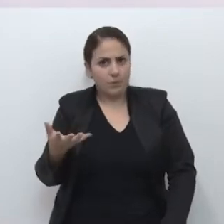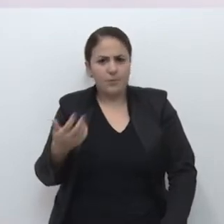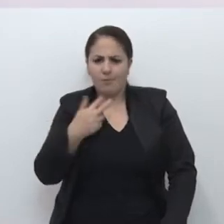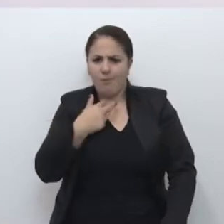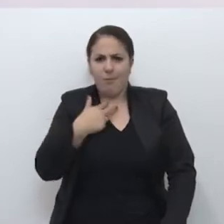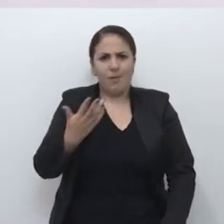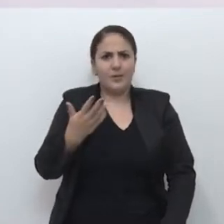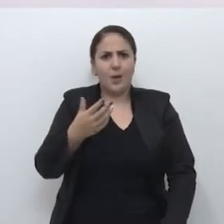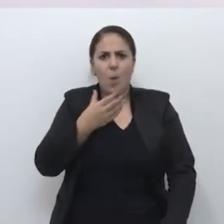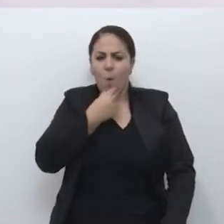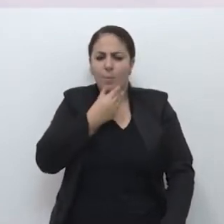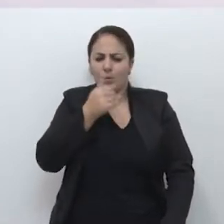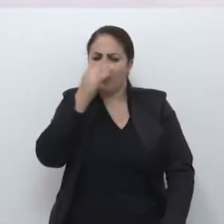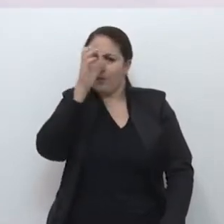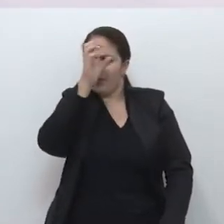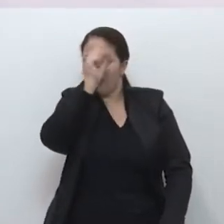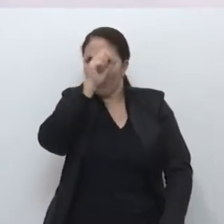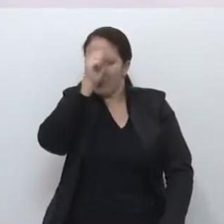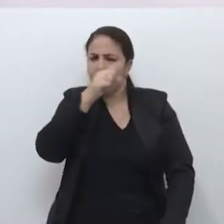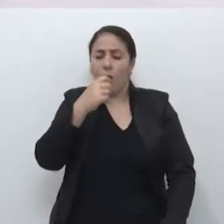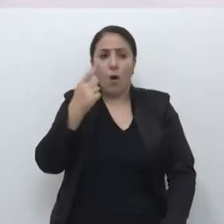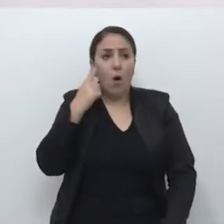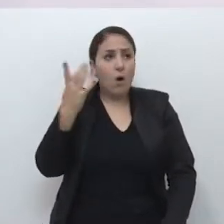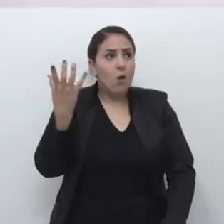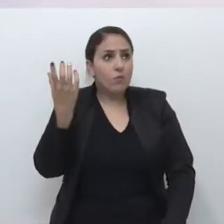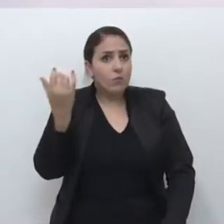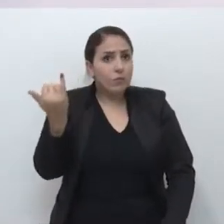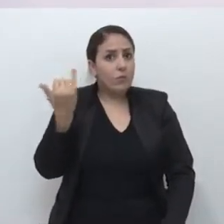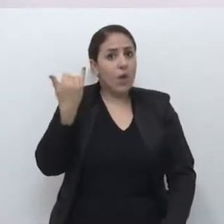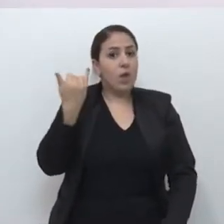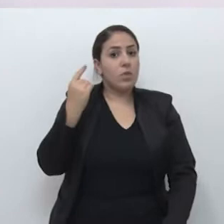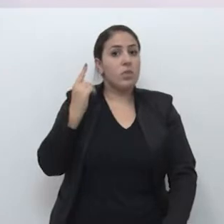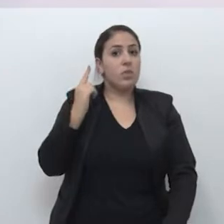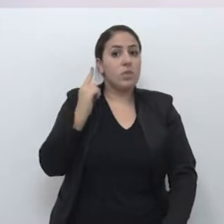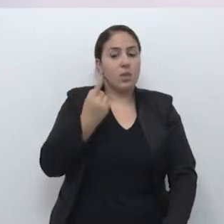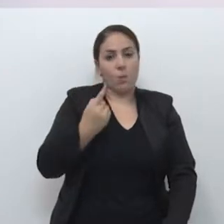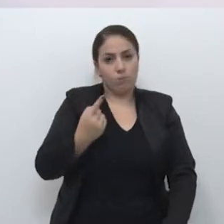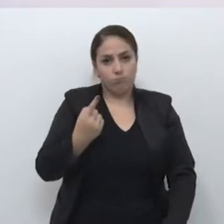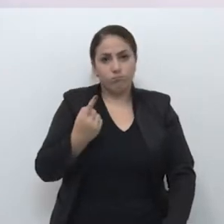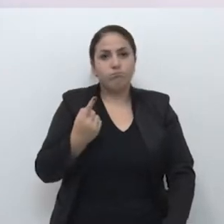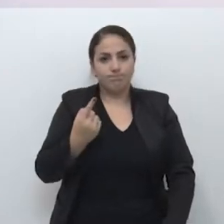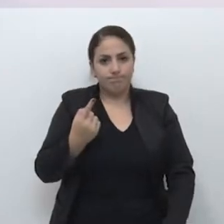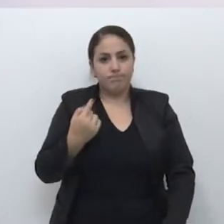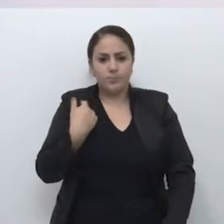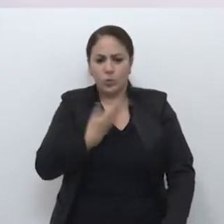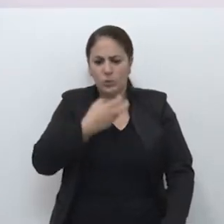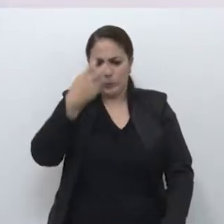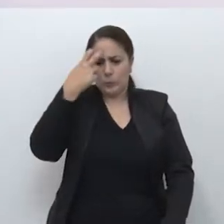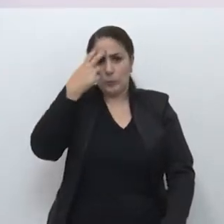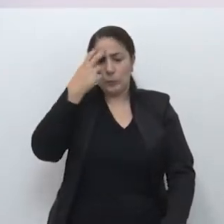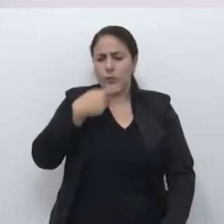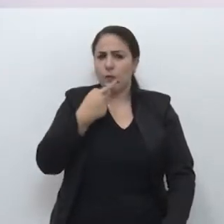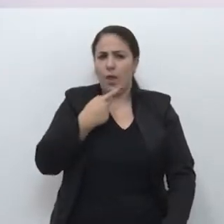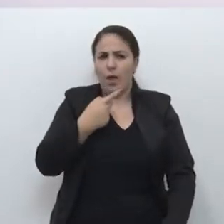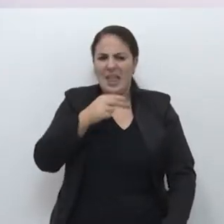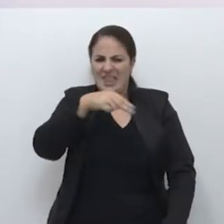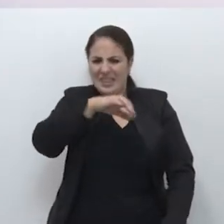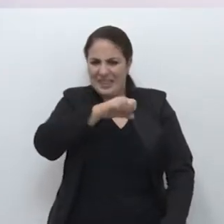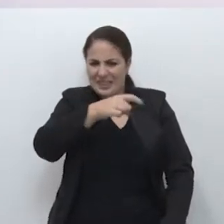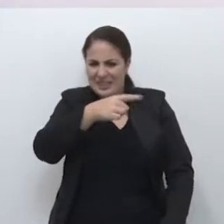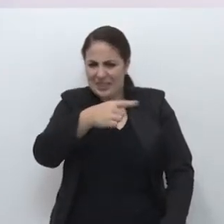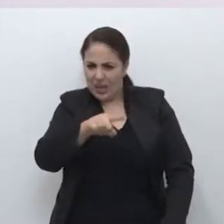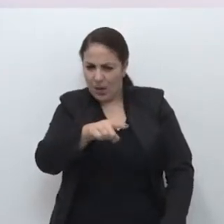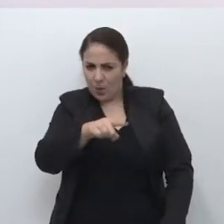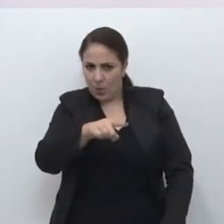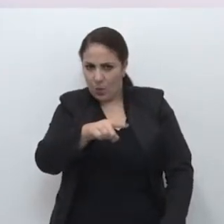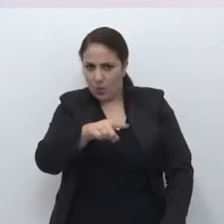né? Os homens ainda não aprenderam a ouvir o não como uma negativa, né? A gente ainda tem uma cultura de que o não pode